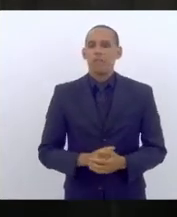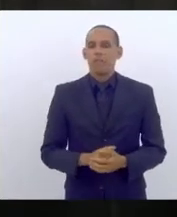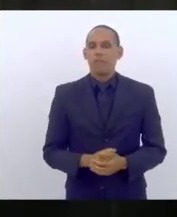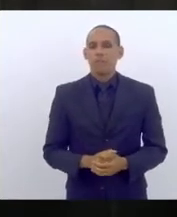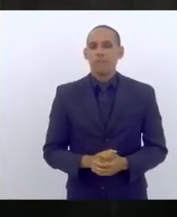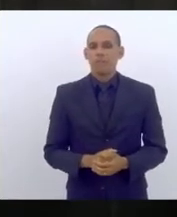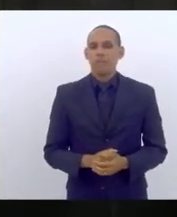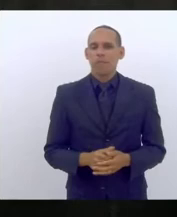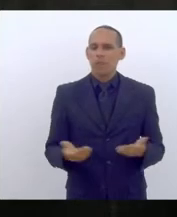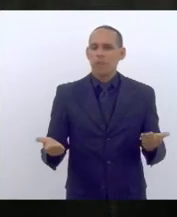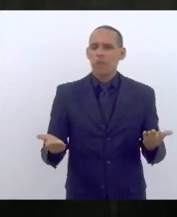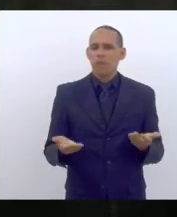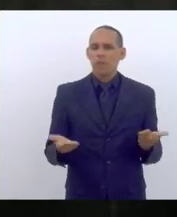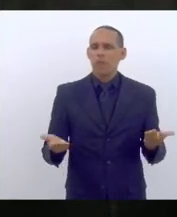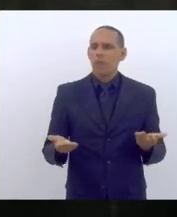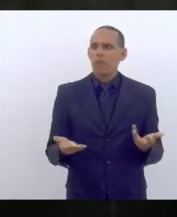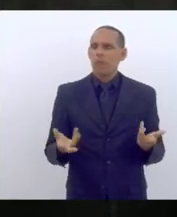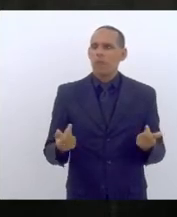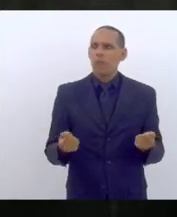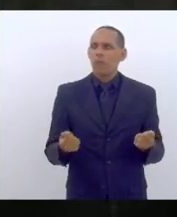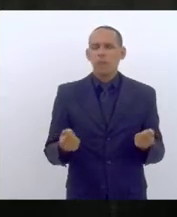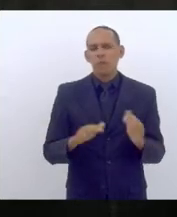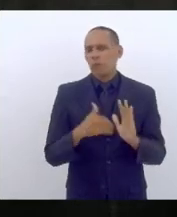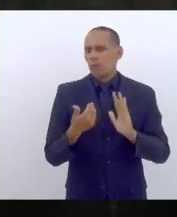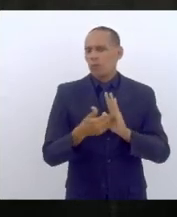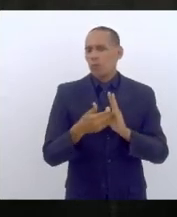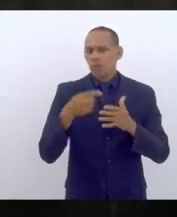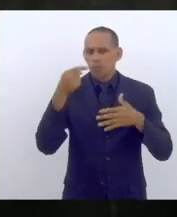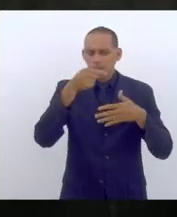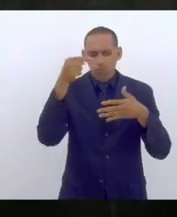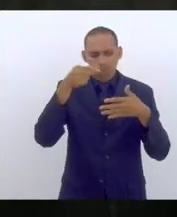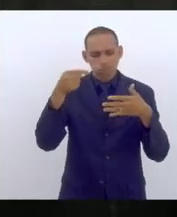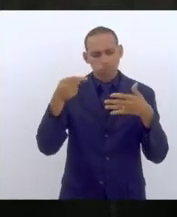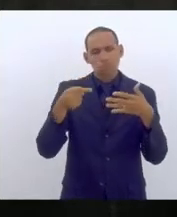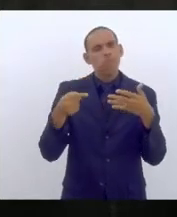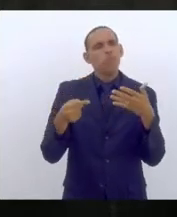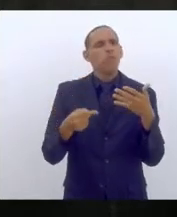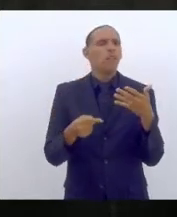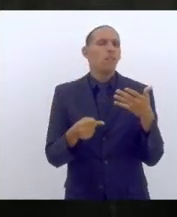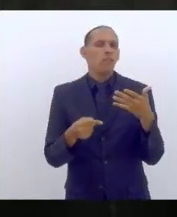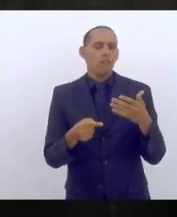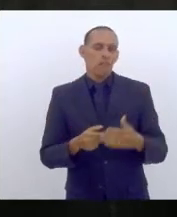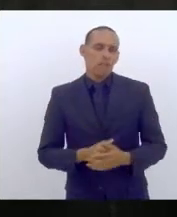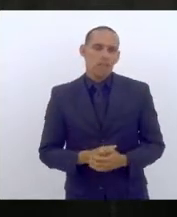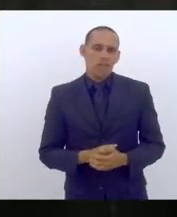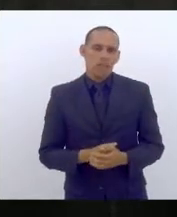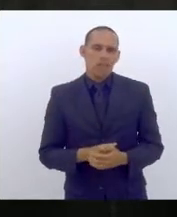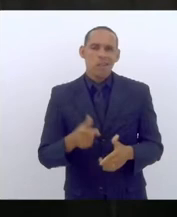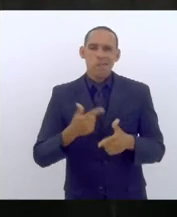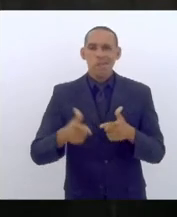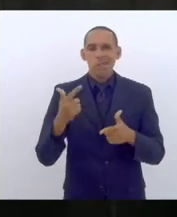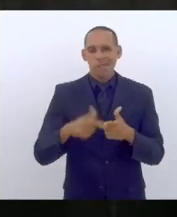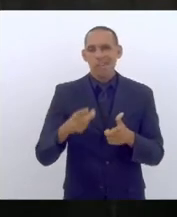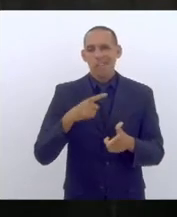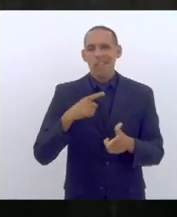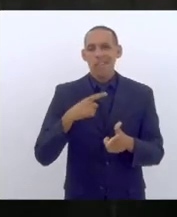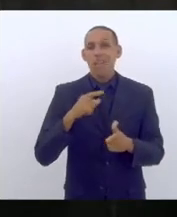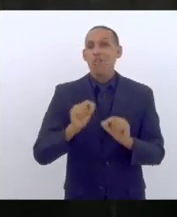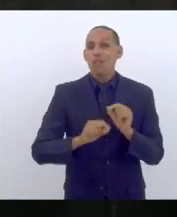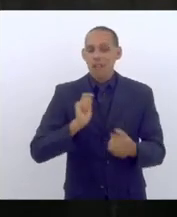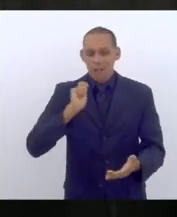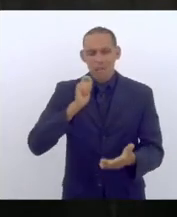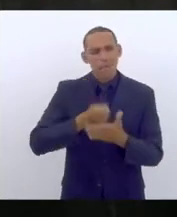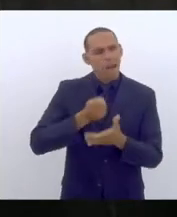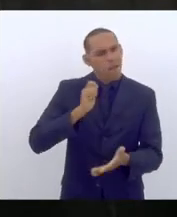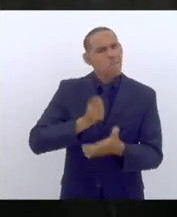a partir de todas as questões colocadas com né problemas nas ordens de pagamento